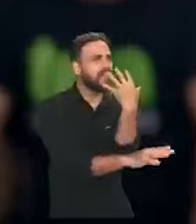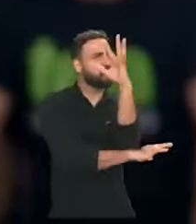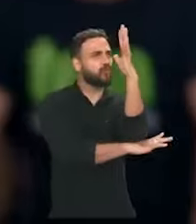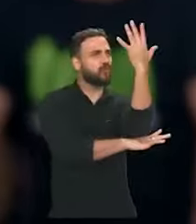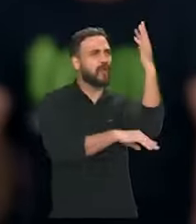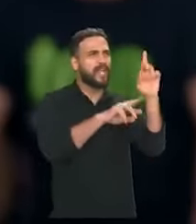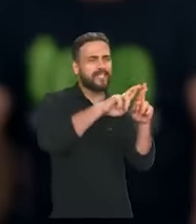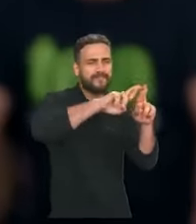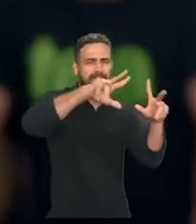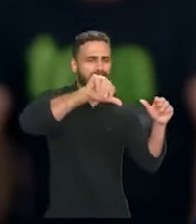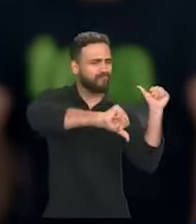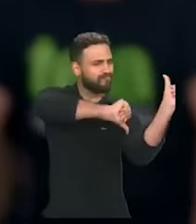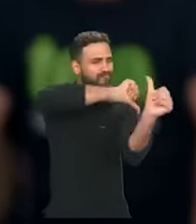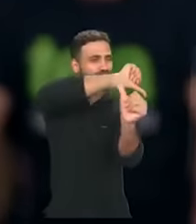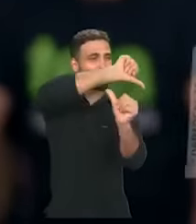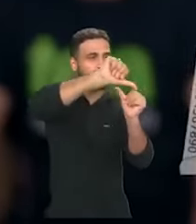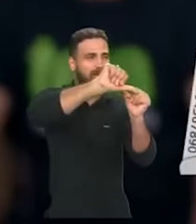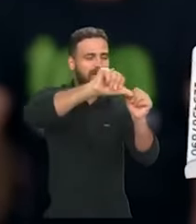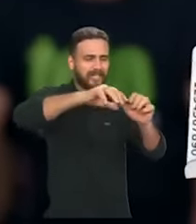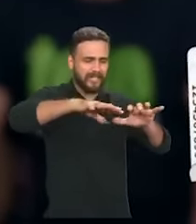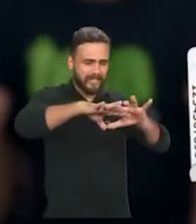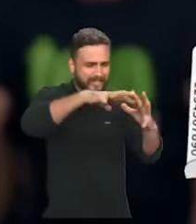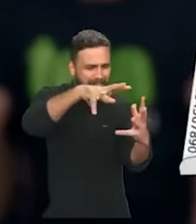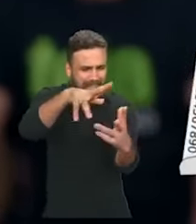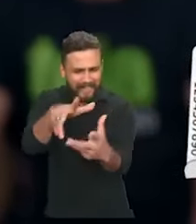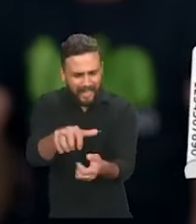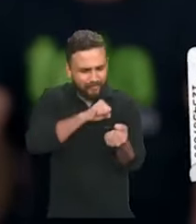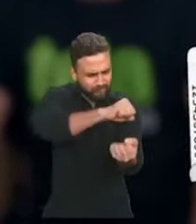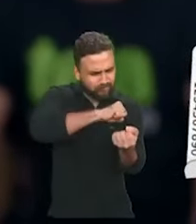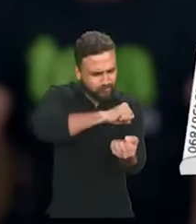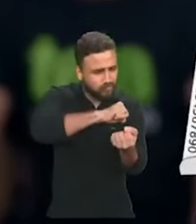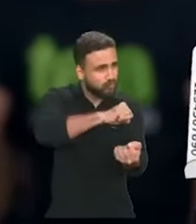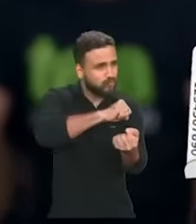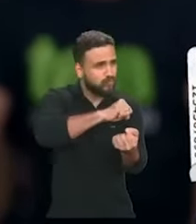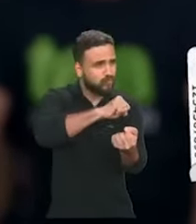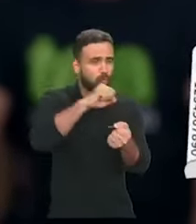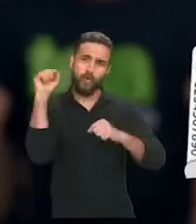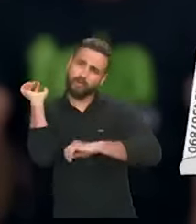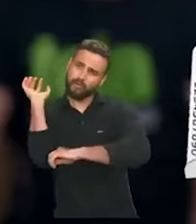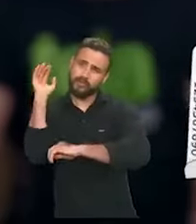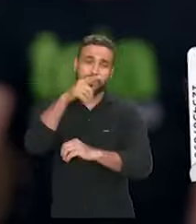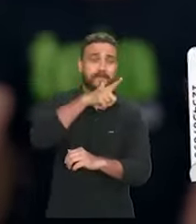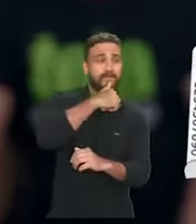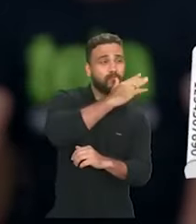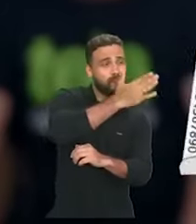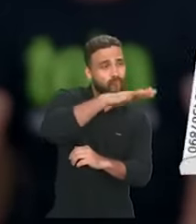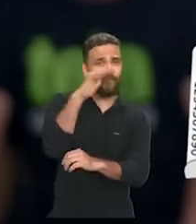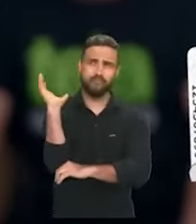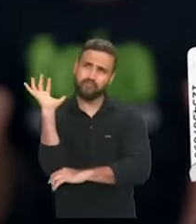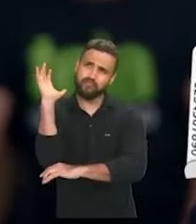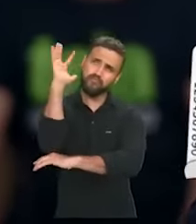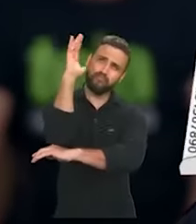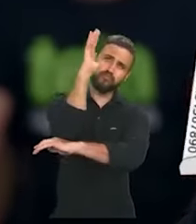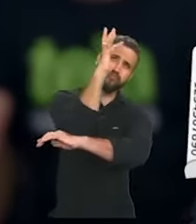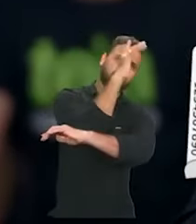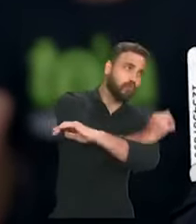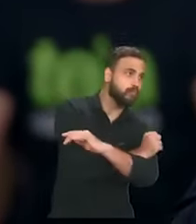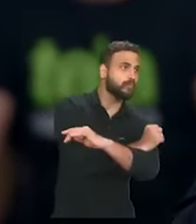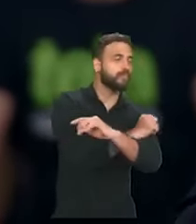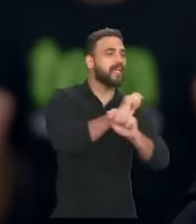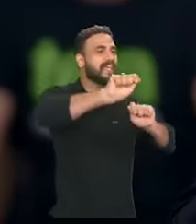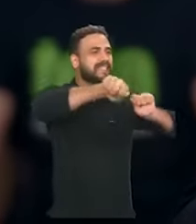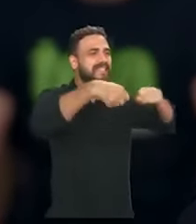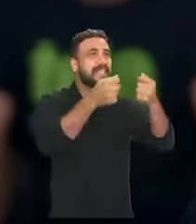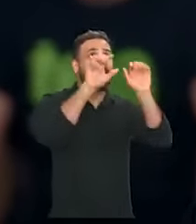terremotos profetiza a respeito de maremotos ele fala dos sinais nos céus e aí muita gente vai dizer não mas sempre teve